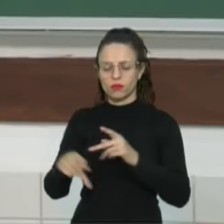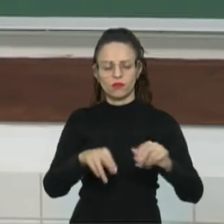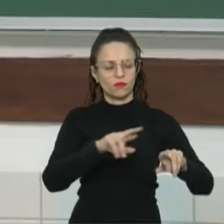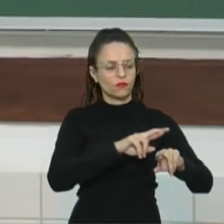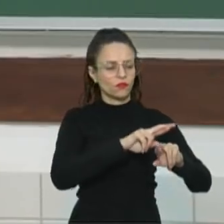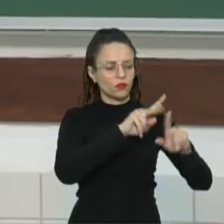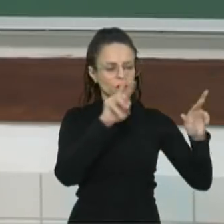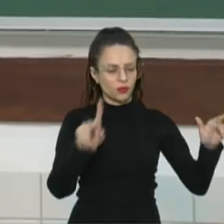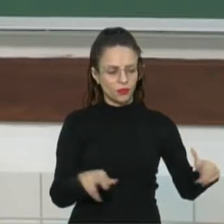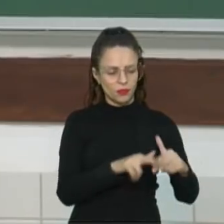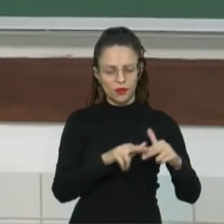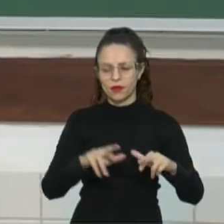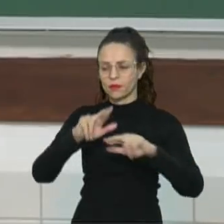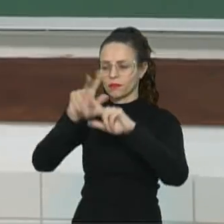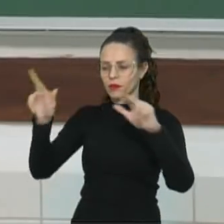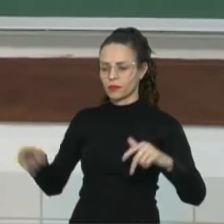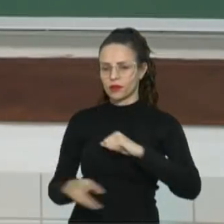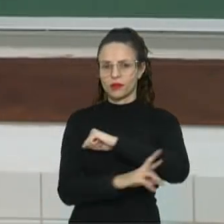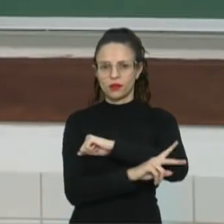raças diferentes.